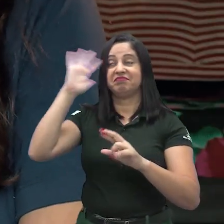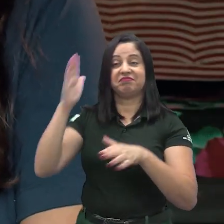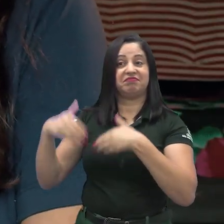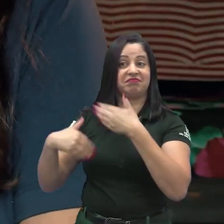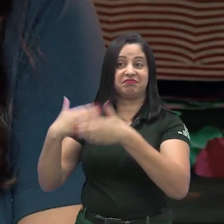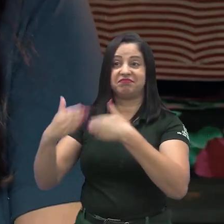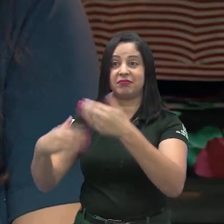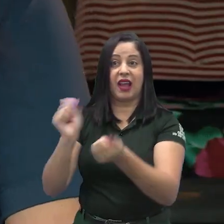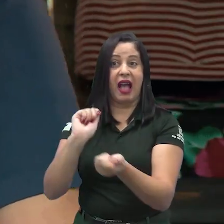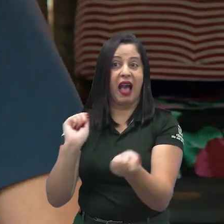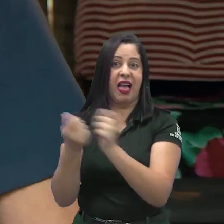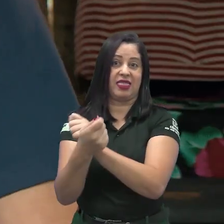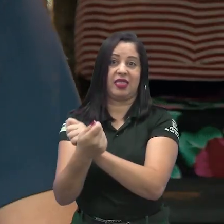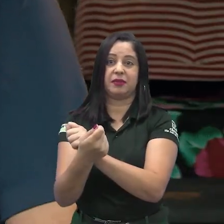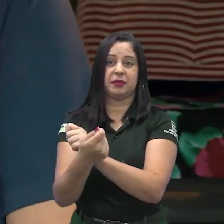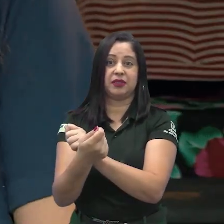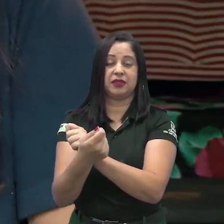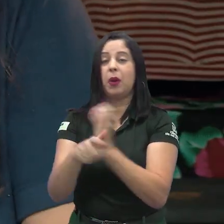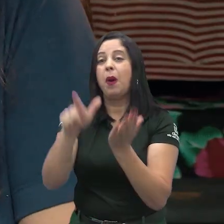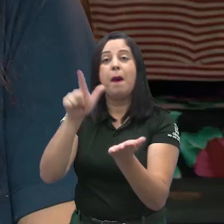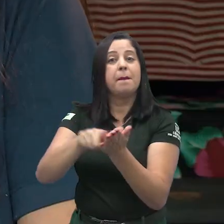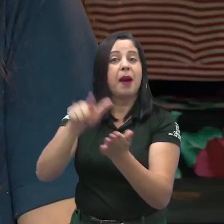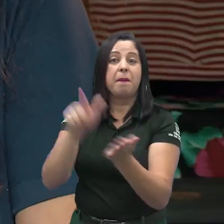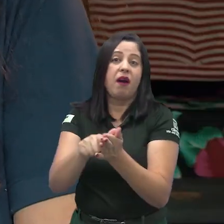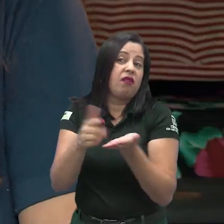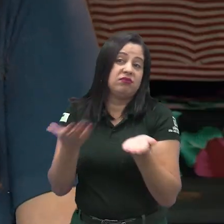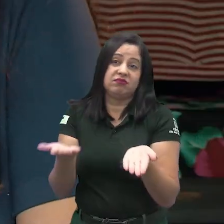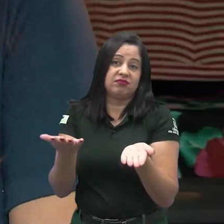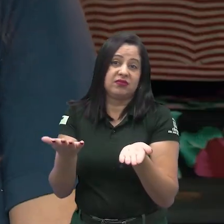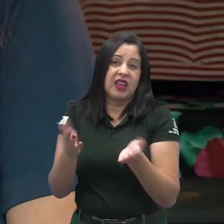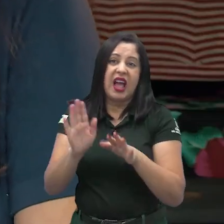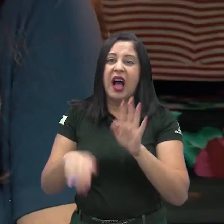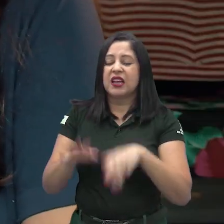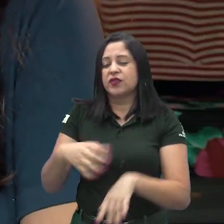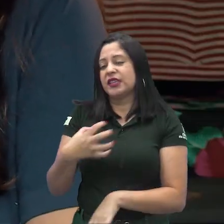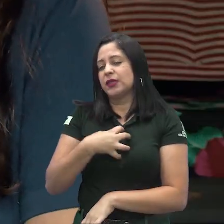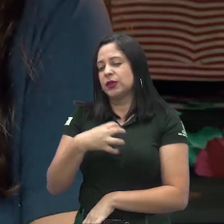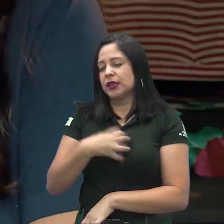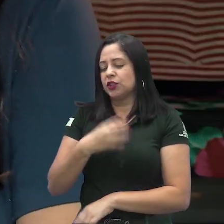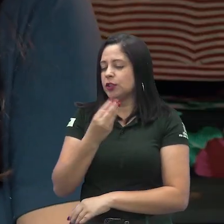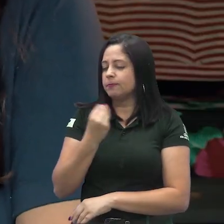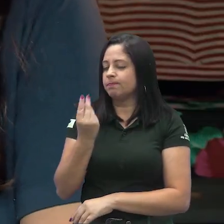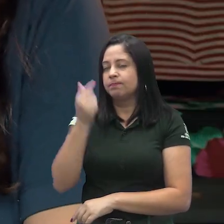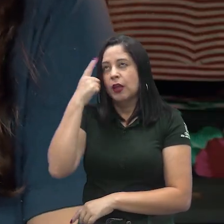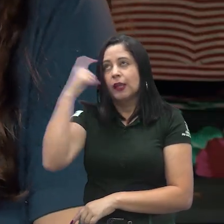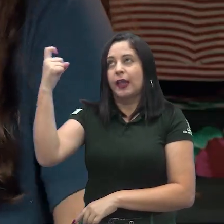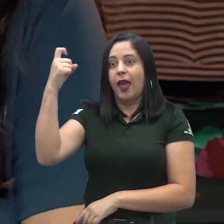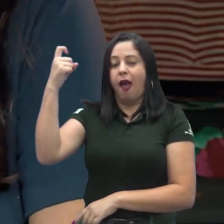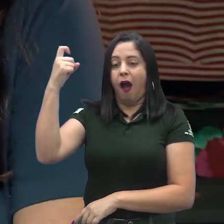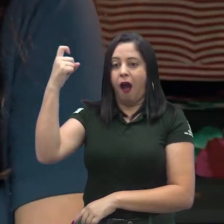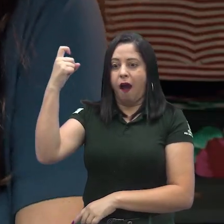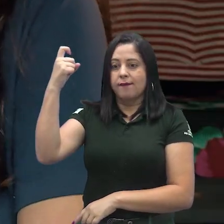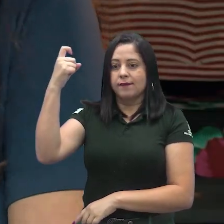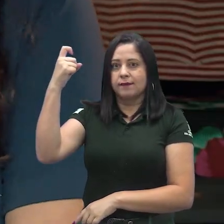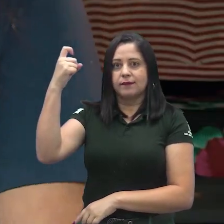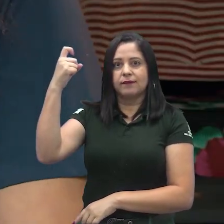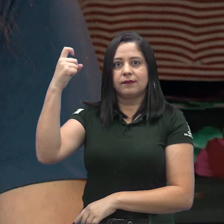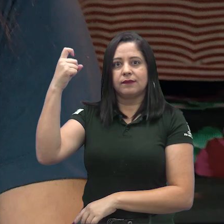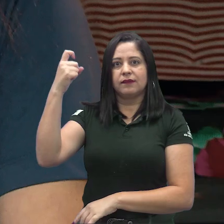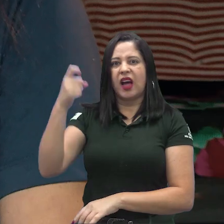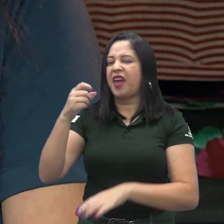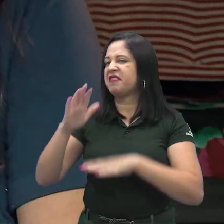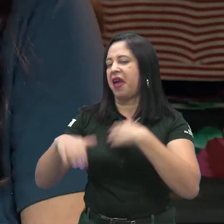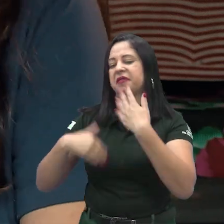você vai adaptando o papel conforme você sente. Muitas vezes você está sentindo uma coisa e ele pede